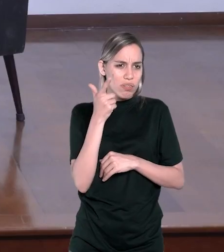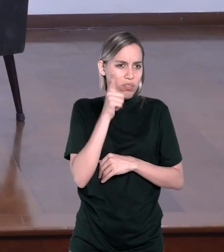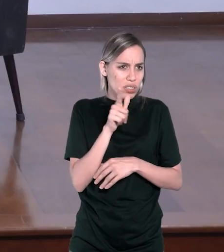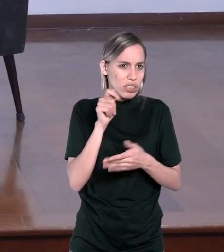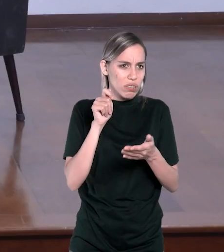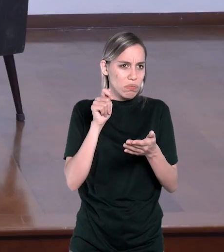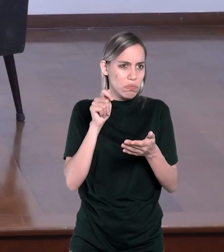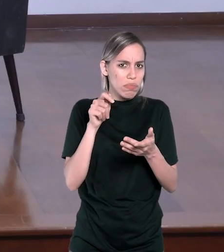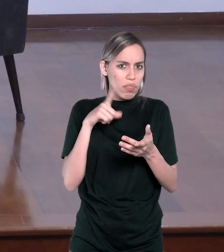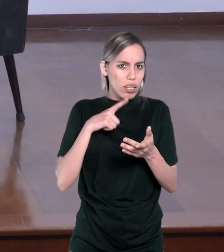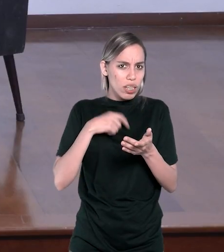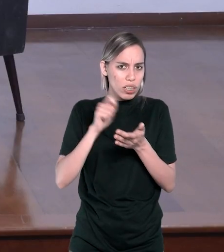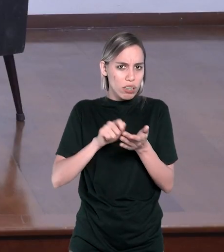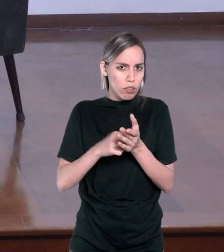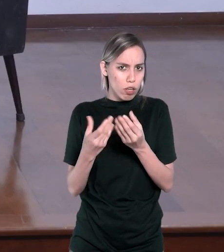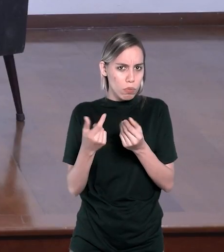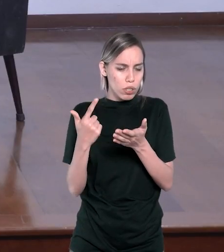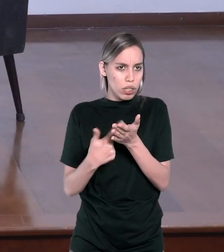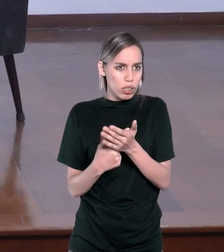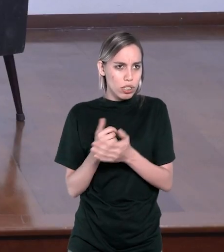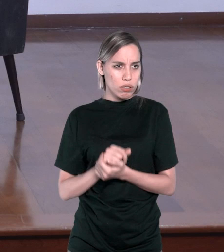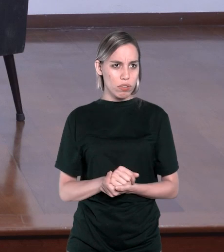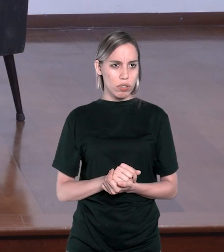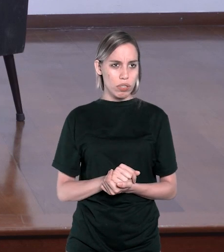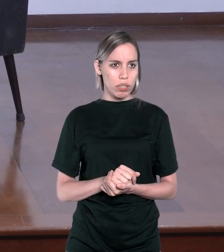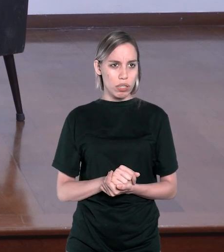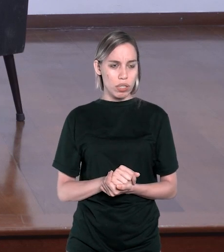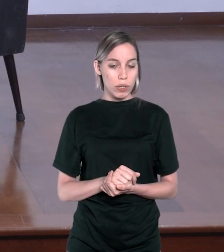sei. Eu estou lá desde 2008.